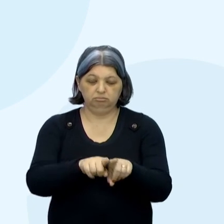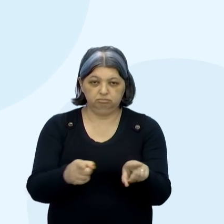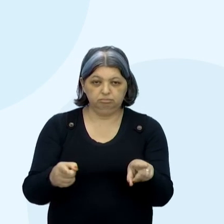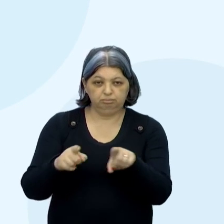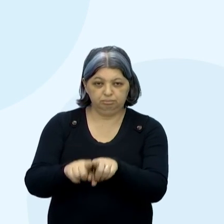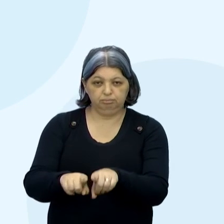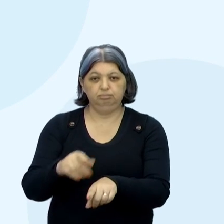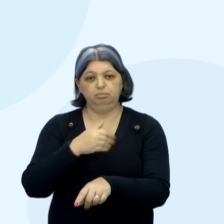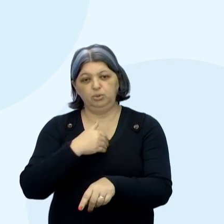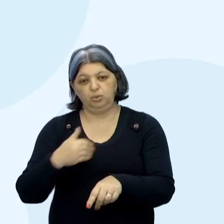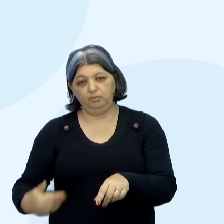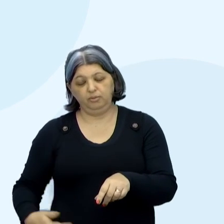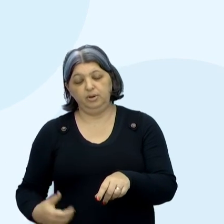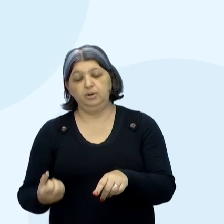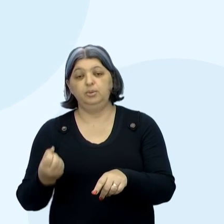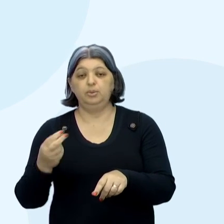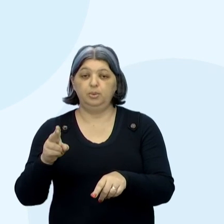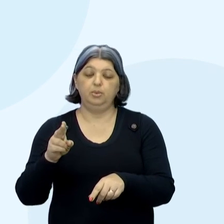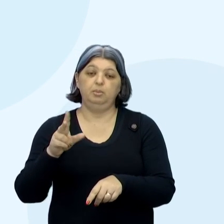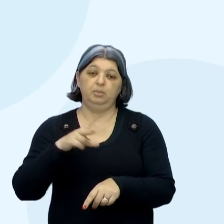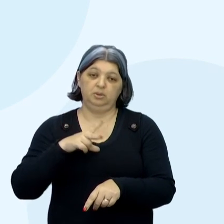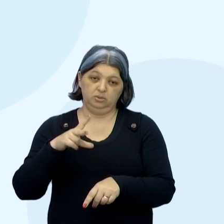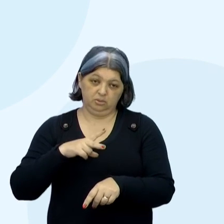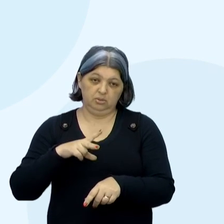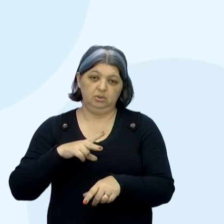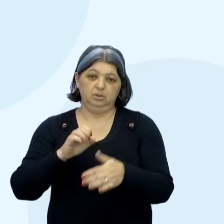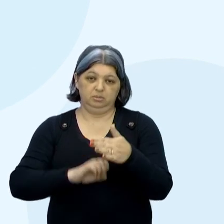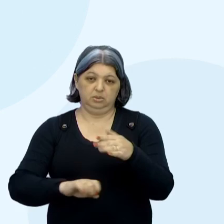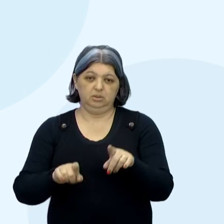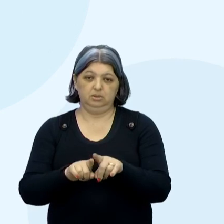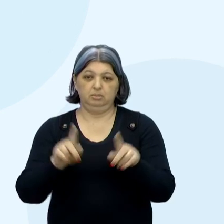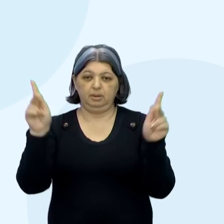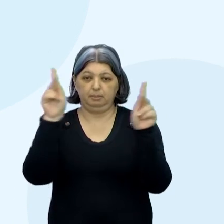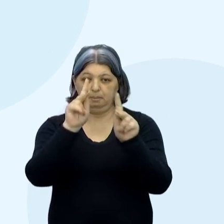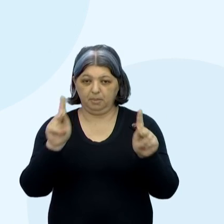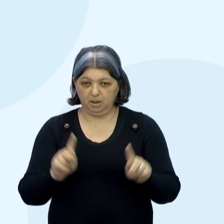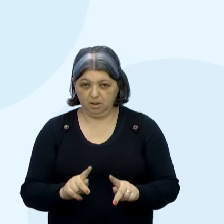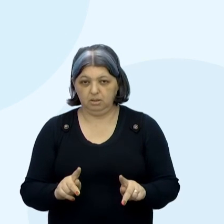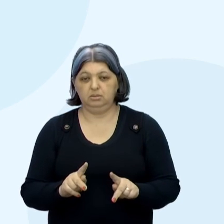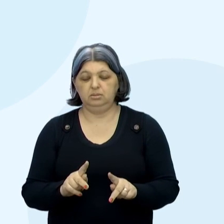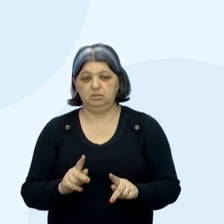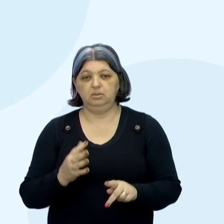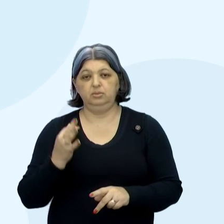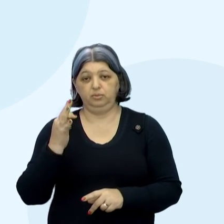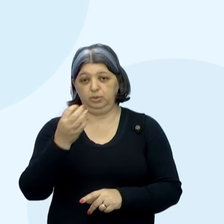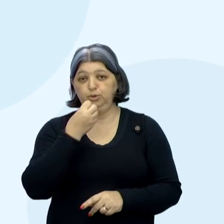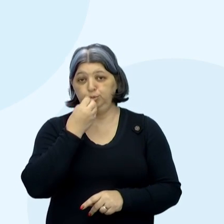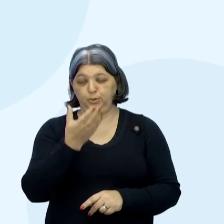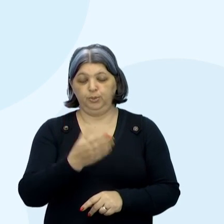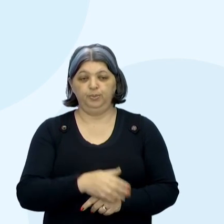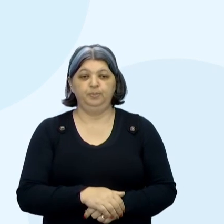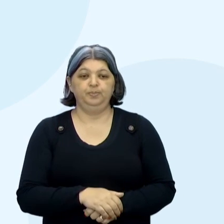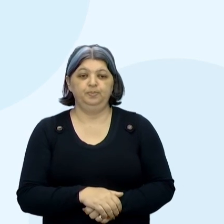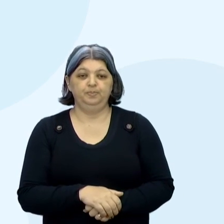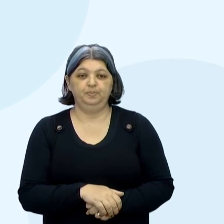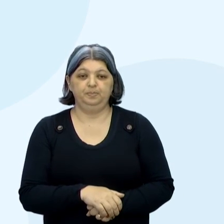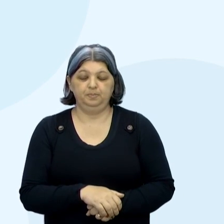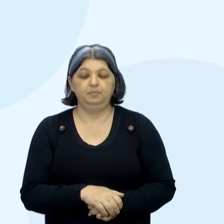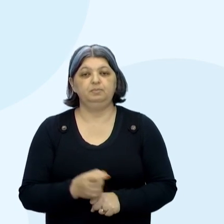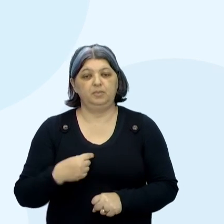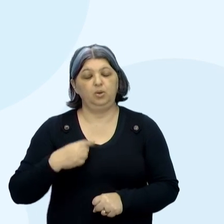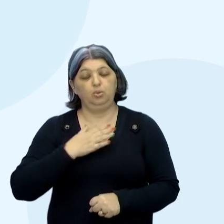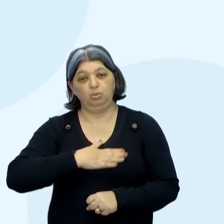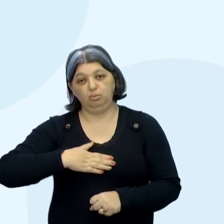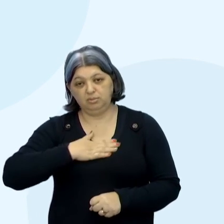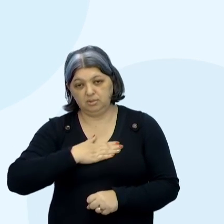público-privadas, na paz e na prosperidade. Pessoal, né, eu gostei muito das informações que eu passei